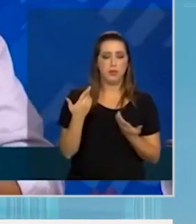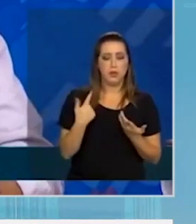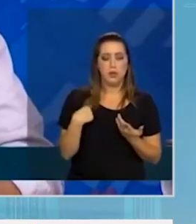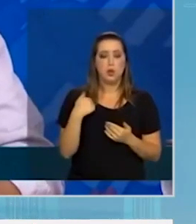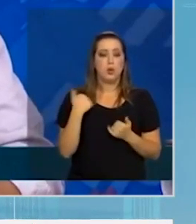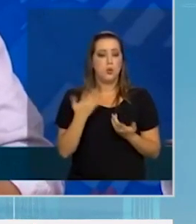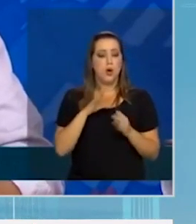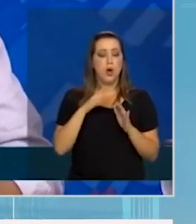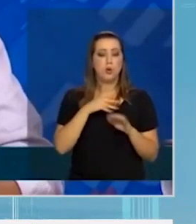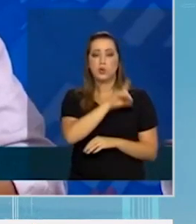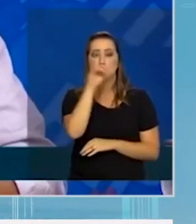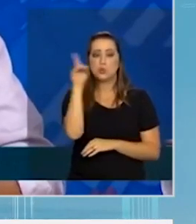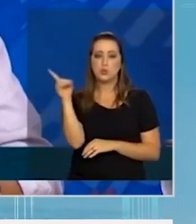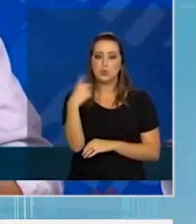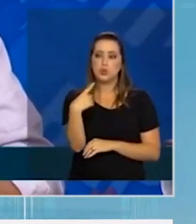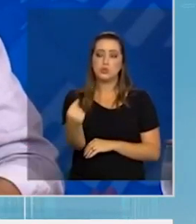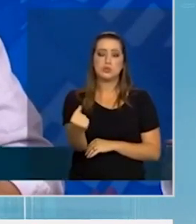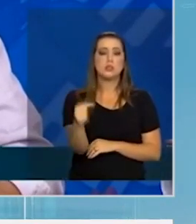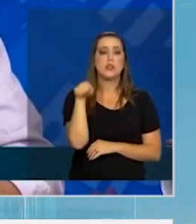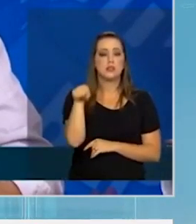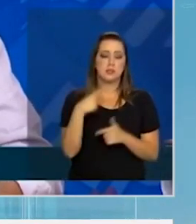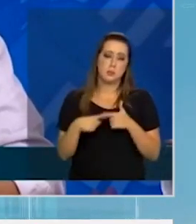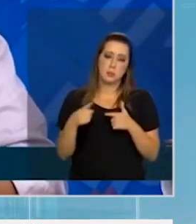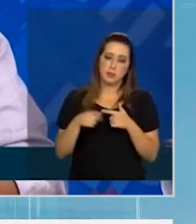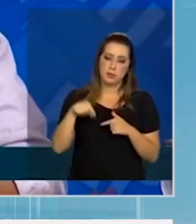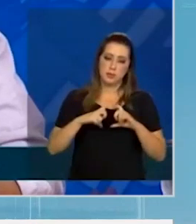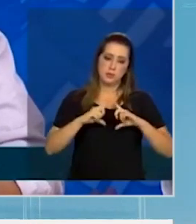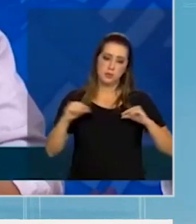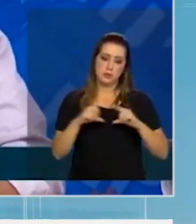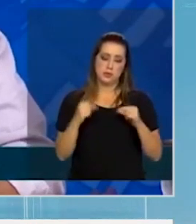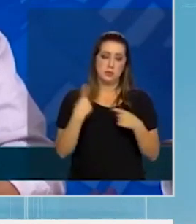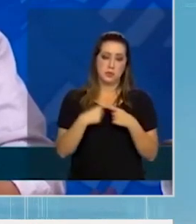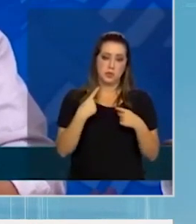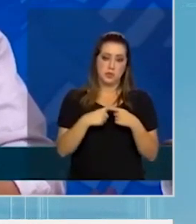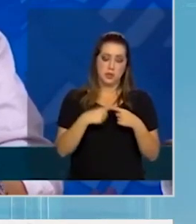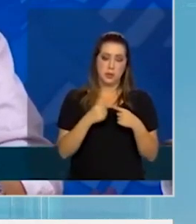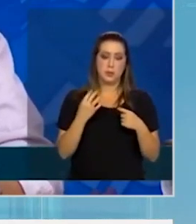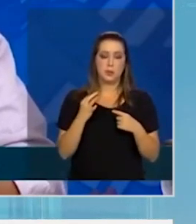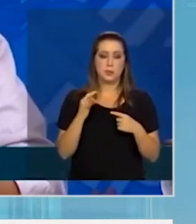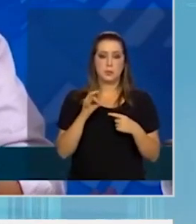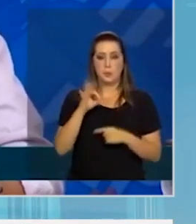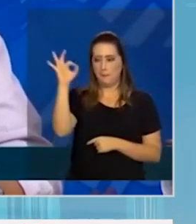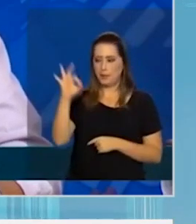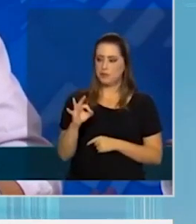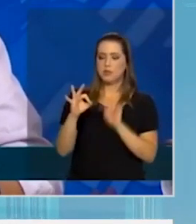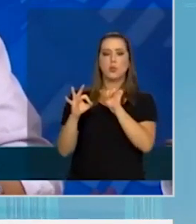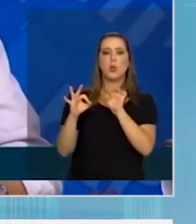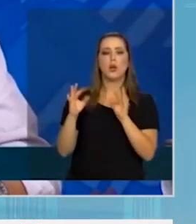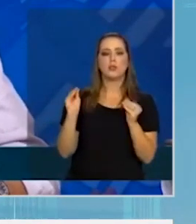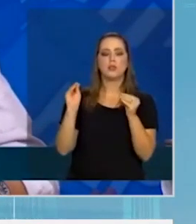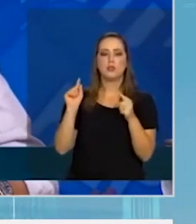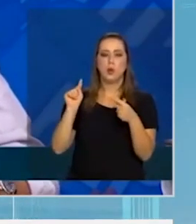do governador afastado Ibanez Rocha não afeta as investigações não vai ocultar informações